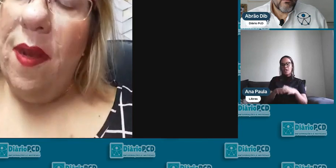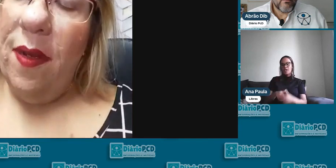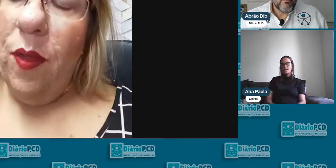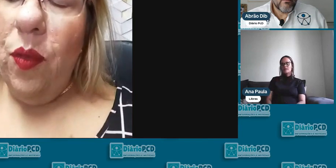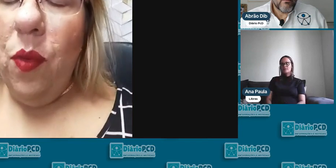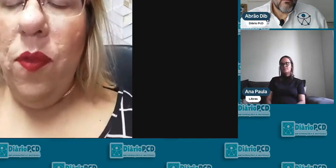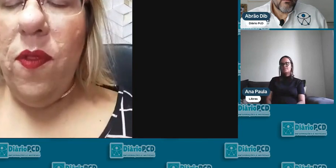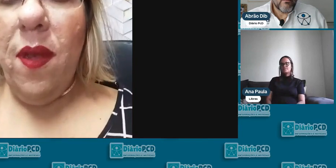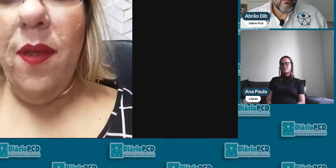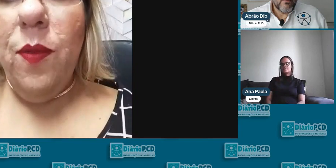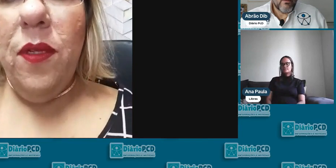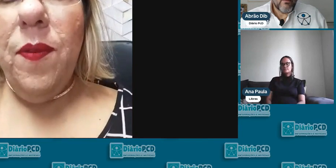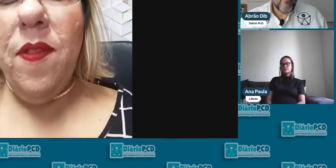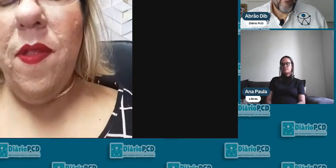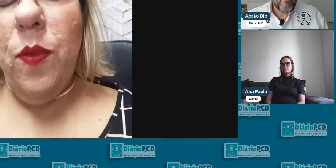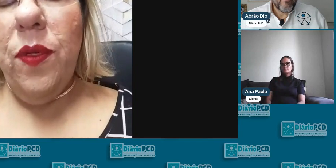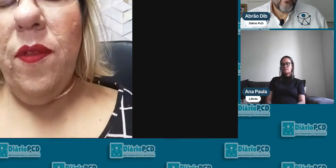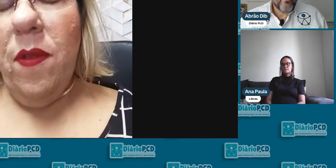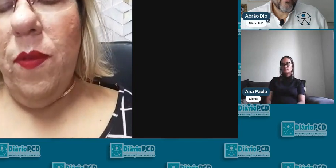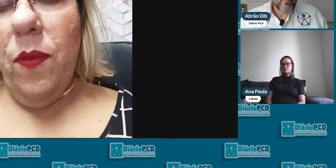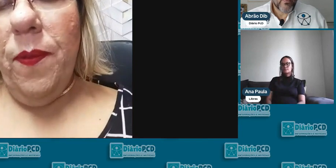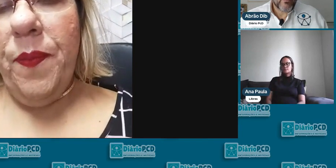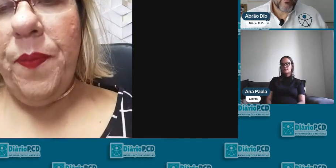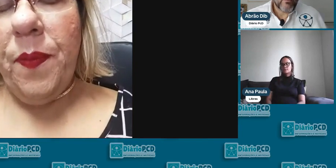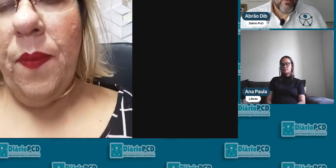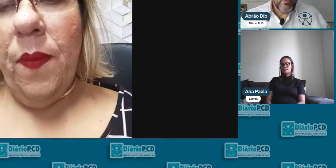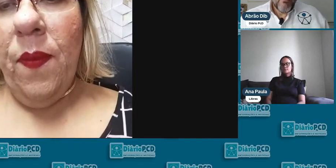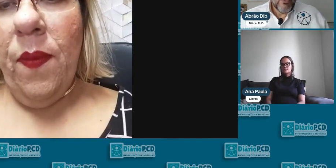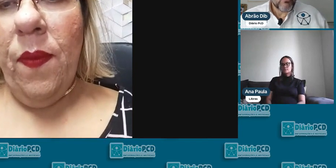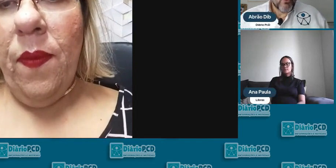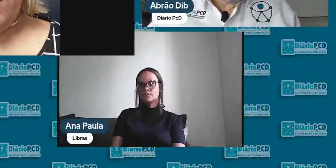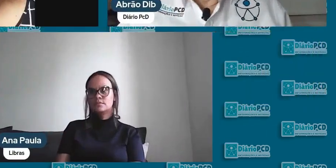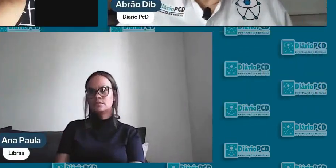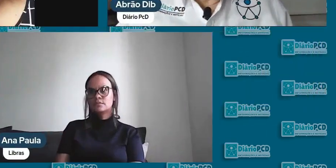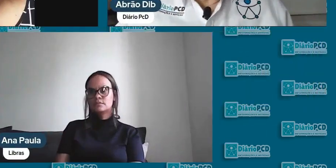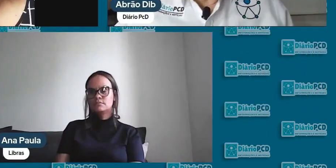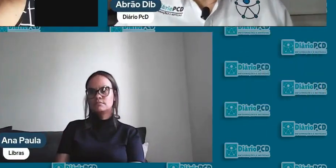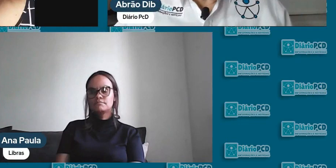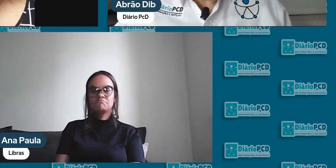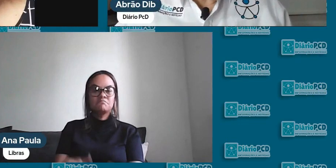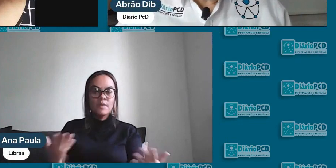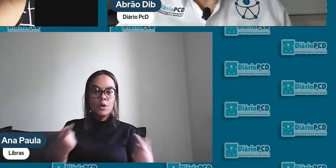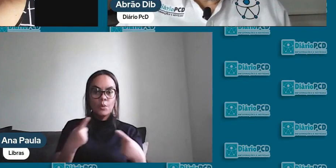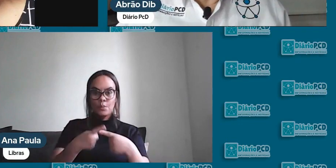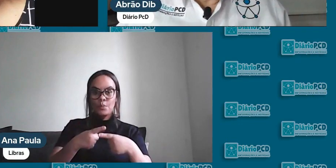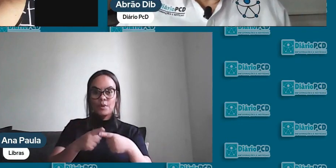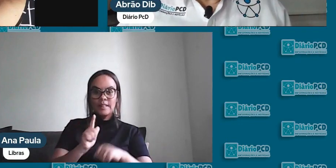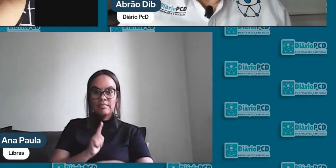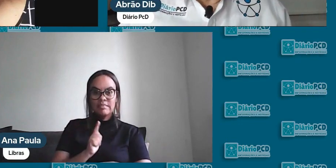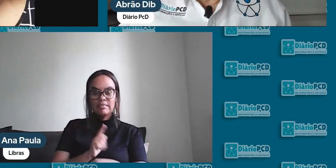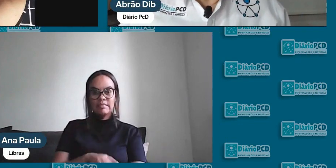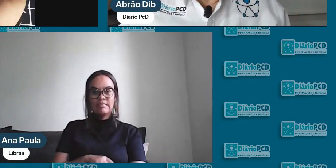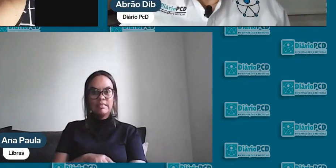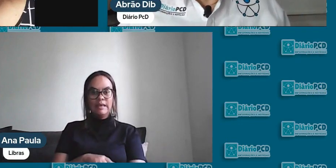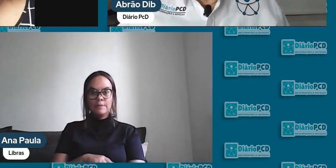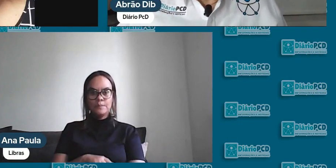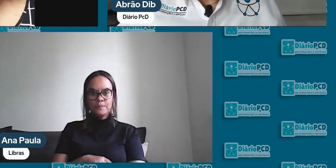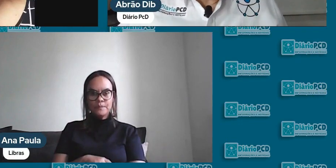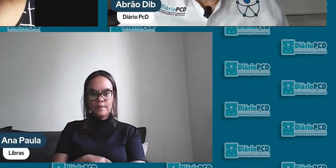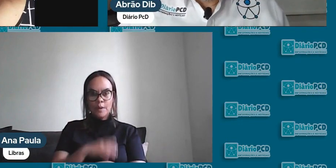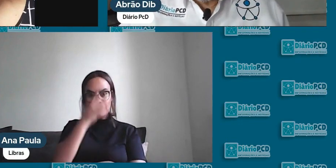se instalando ou instalar uma depressão, por exemplo. Mesmo porque, doutor, existe aquela máxima, né, que você,